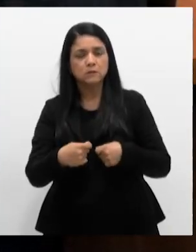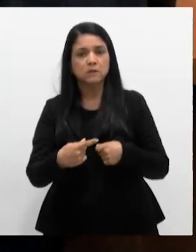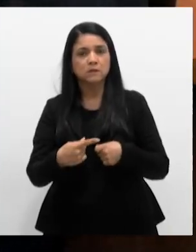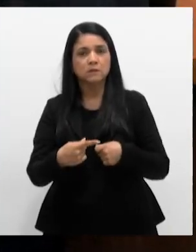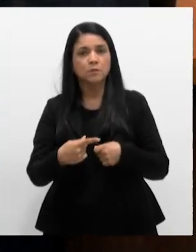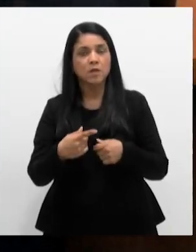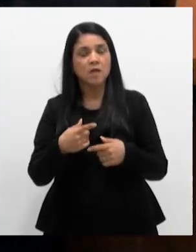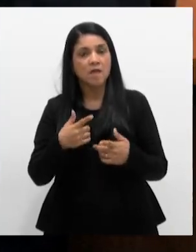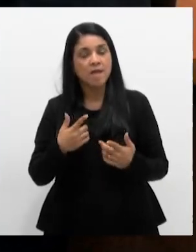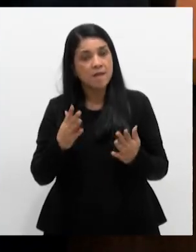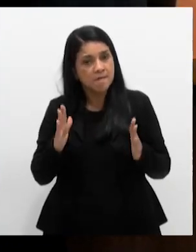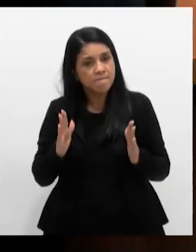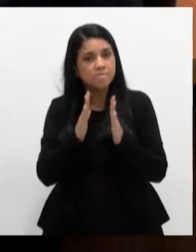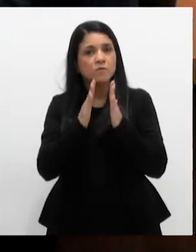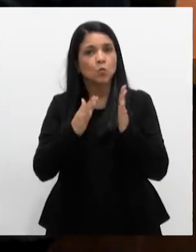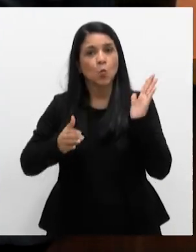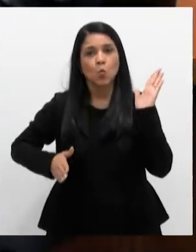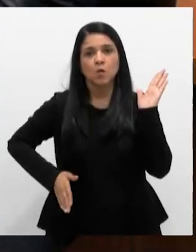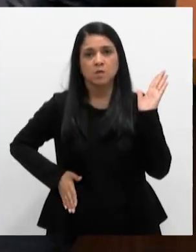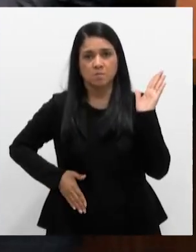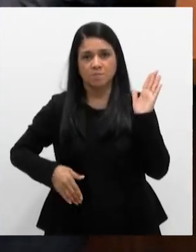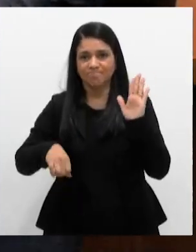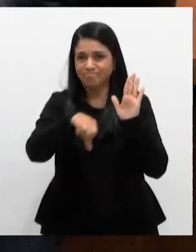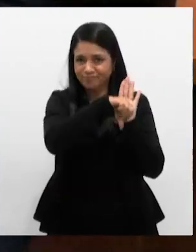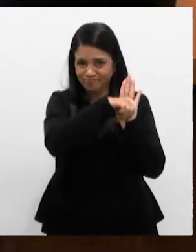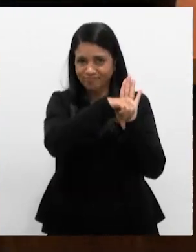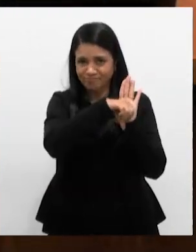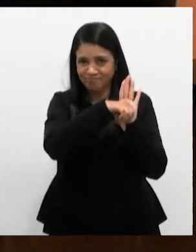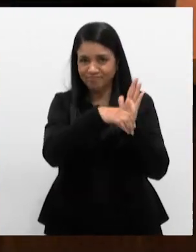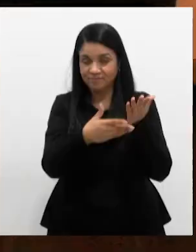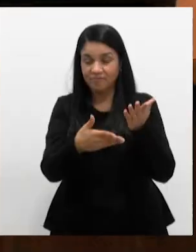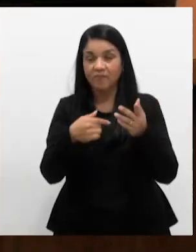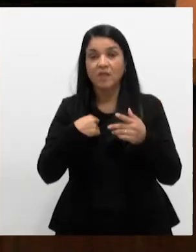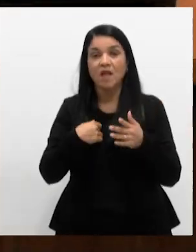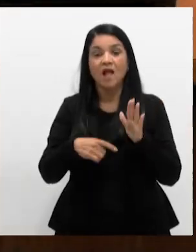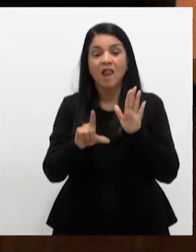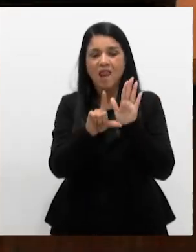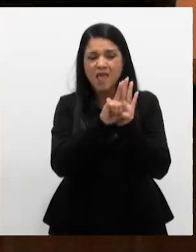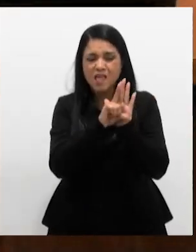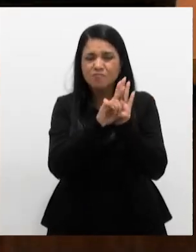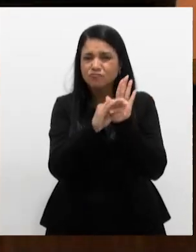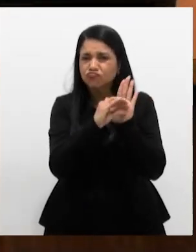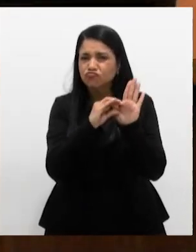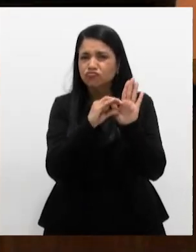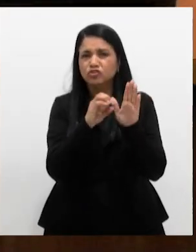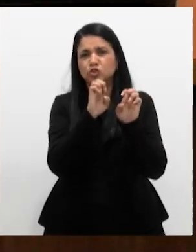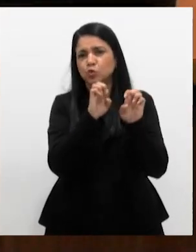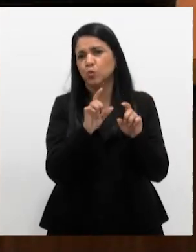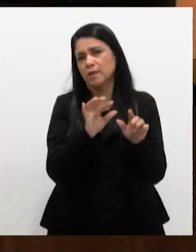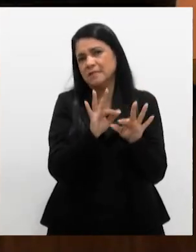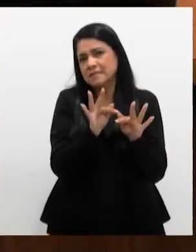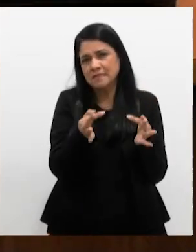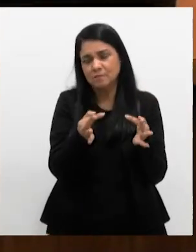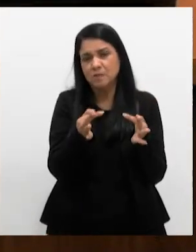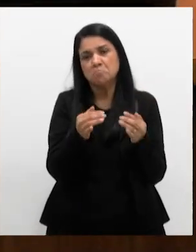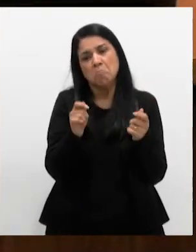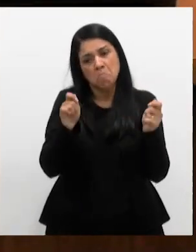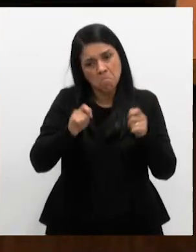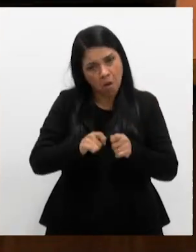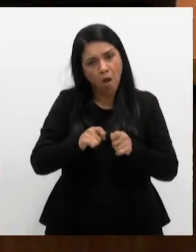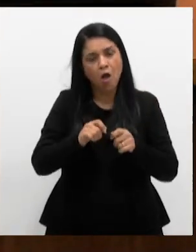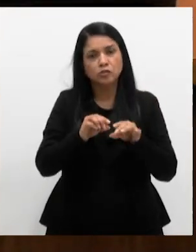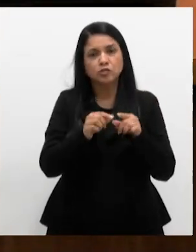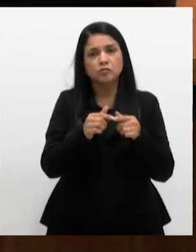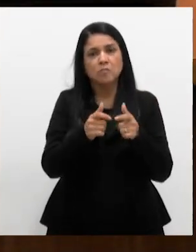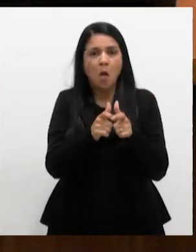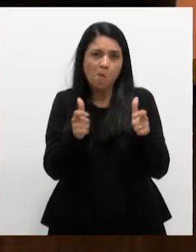Portanto, o que apresenta na lei é uma estrutura mínima e, dependendo do caso, pode ser até ampliada na hora